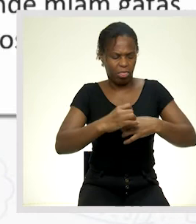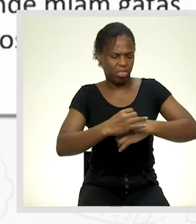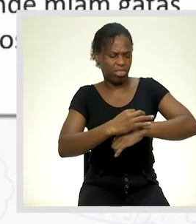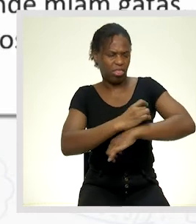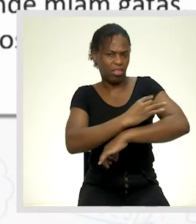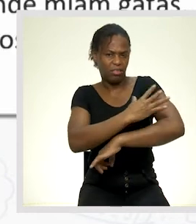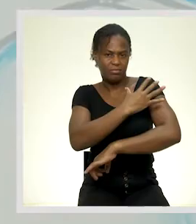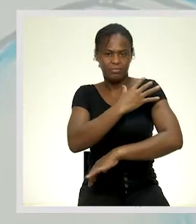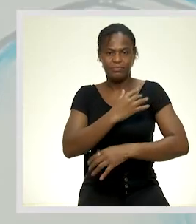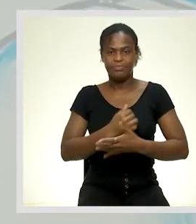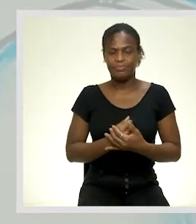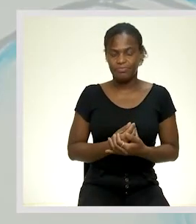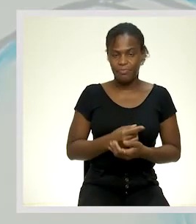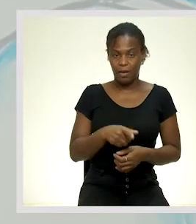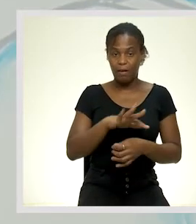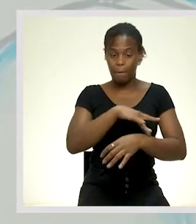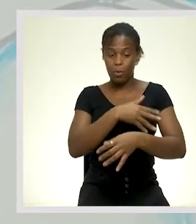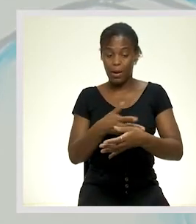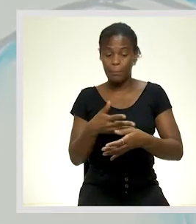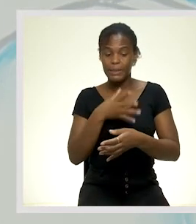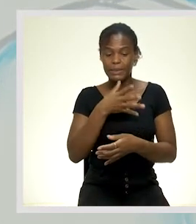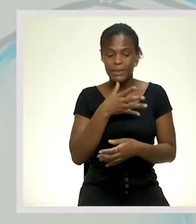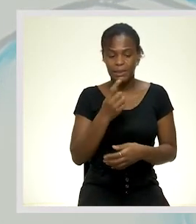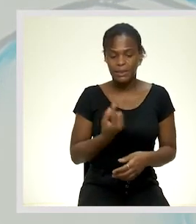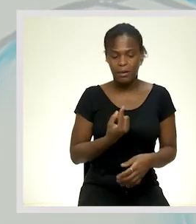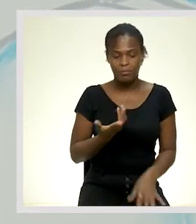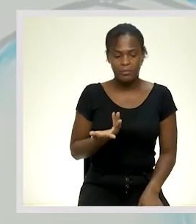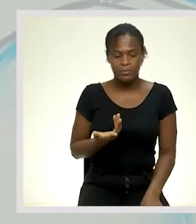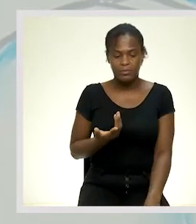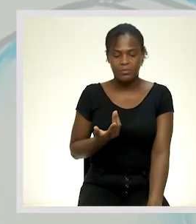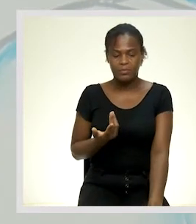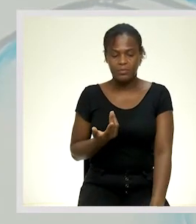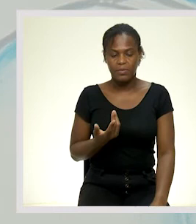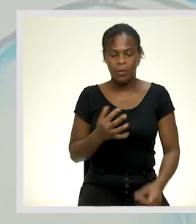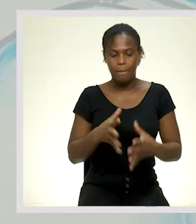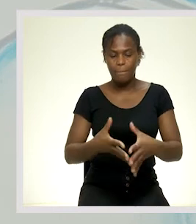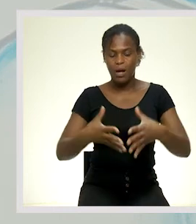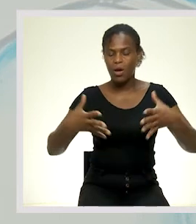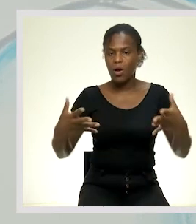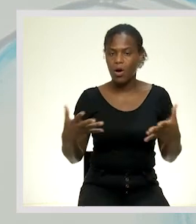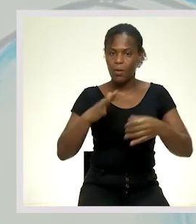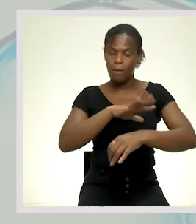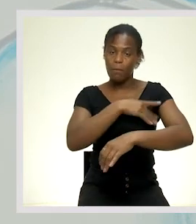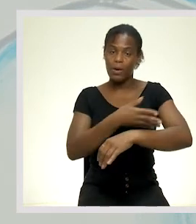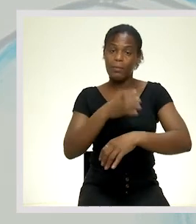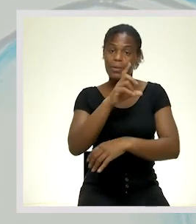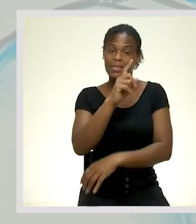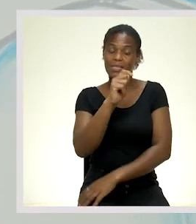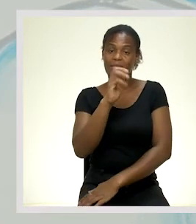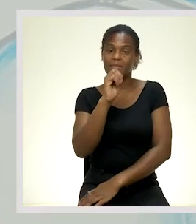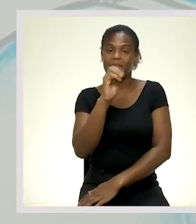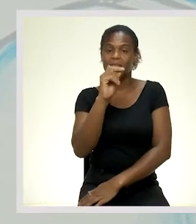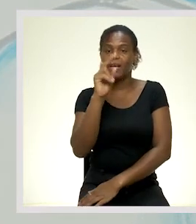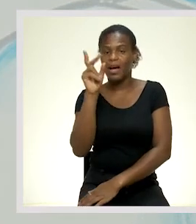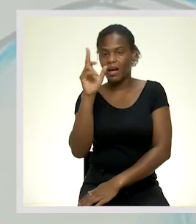infecção. Este poema é considerado o maior poema do Cesáreo